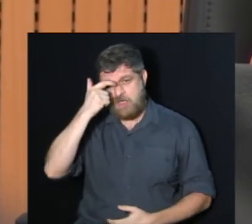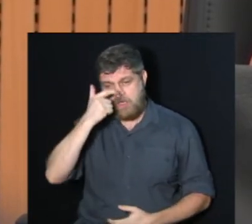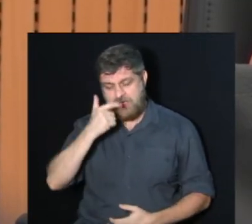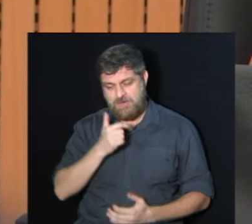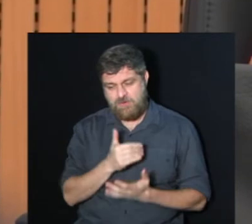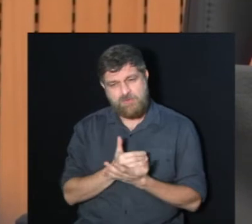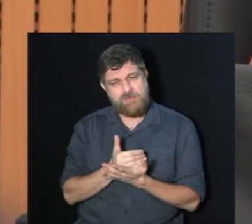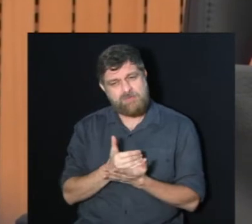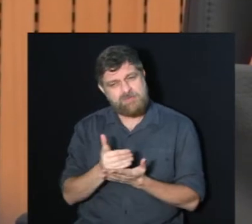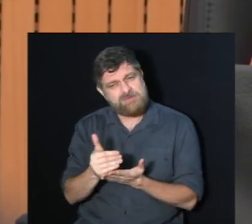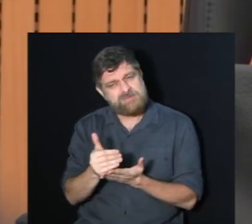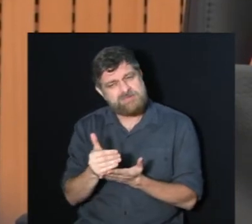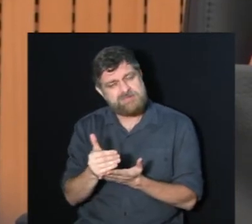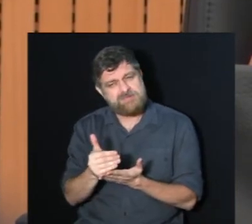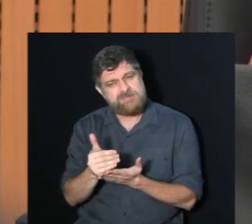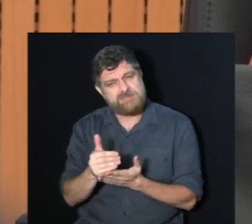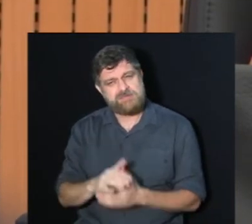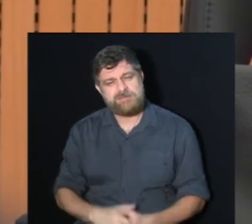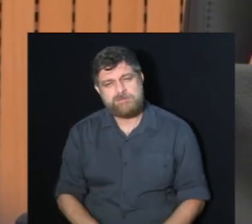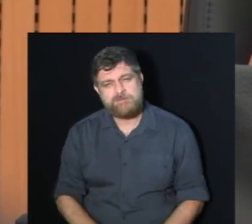fazer